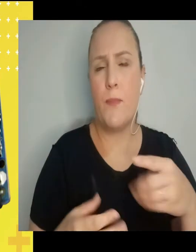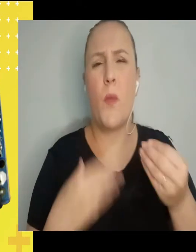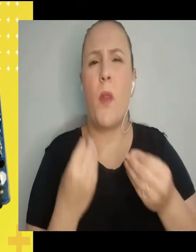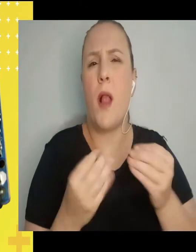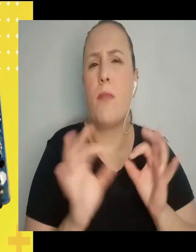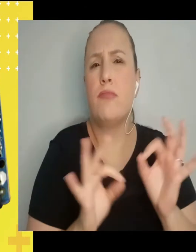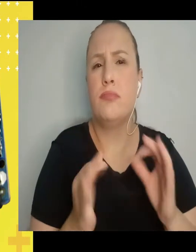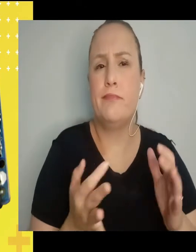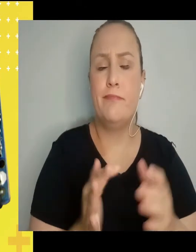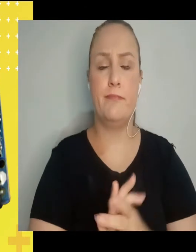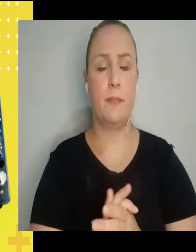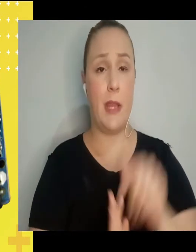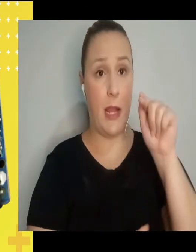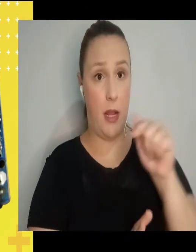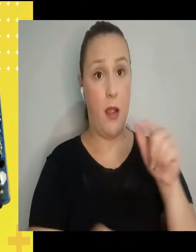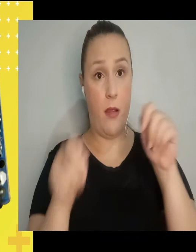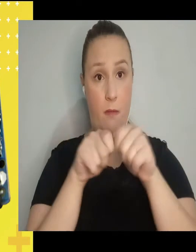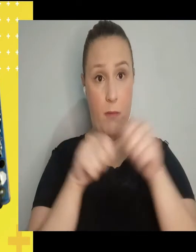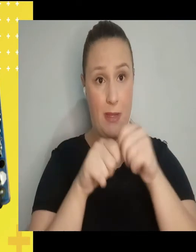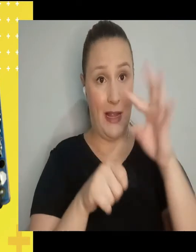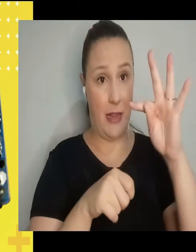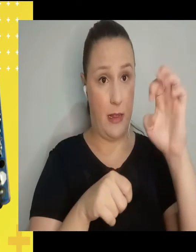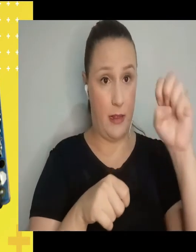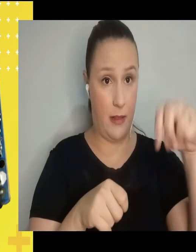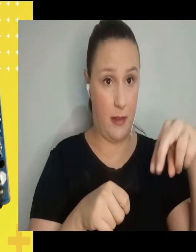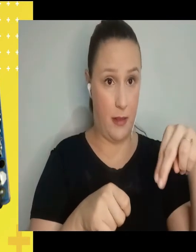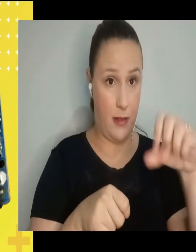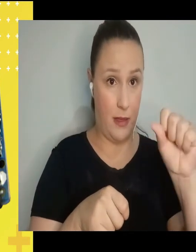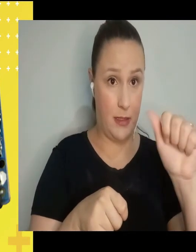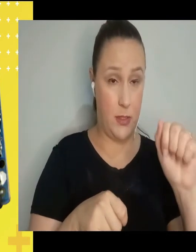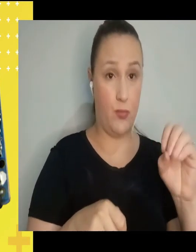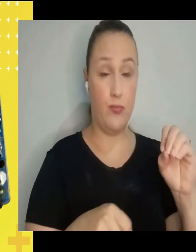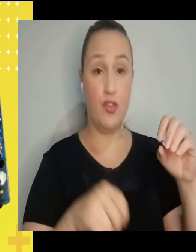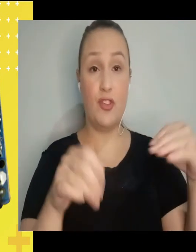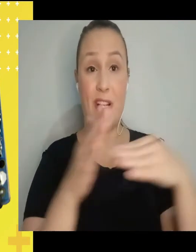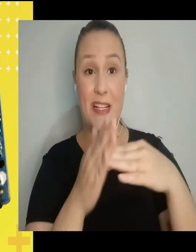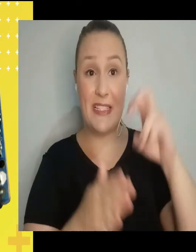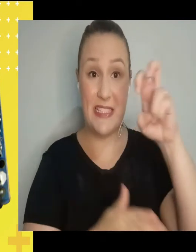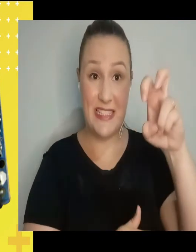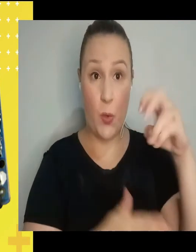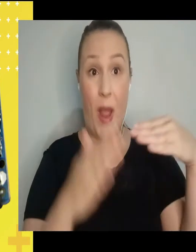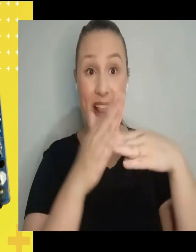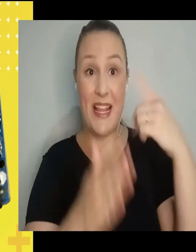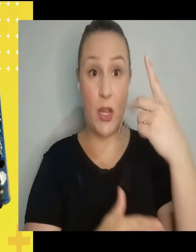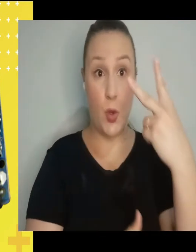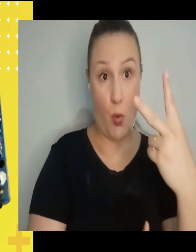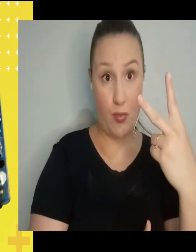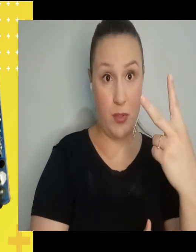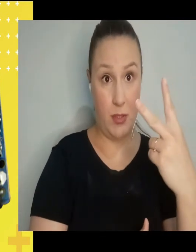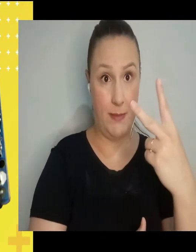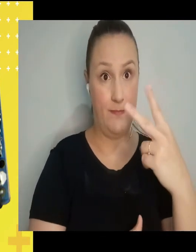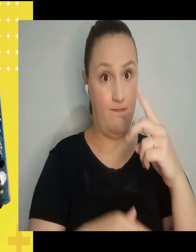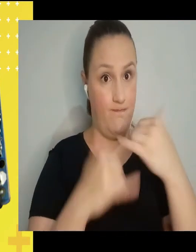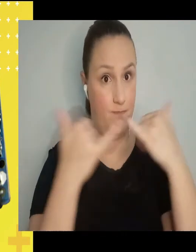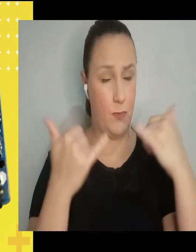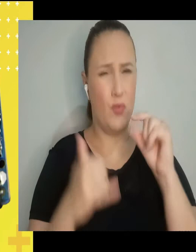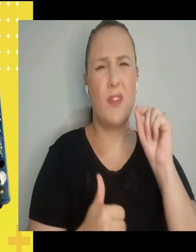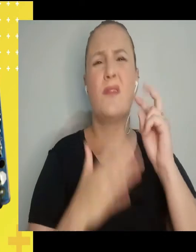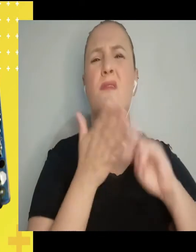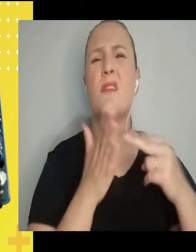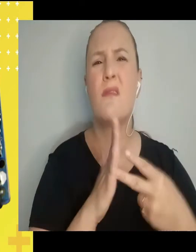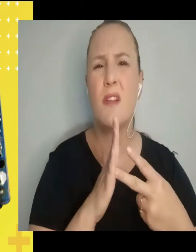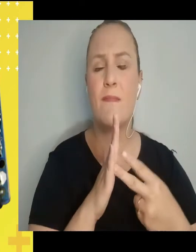ela funciona mais ou menos assim, ó. Ela funciona entre as tensões de 5 volts até 12 volts.